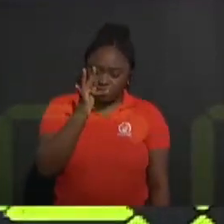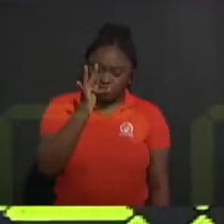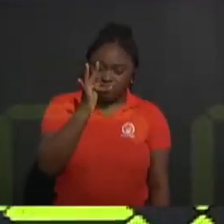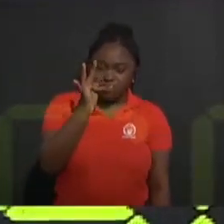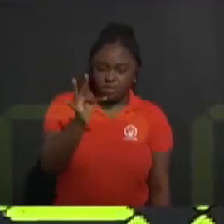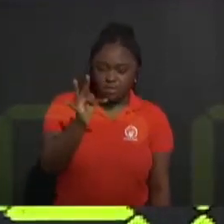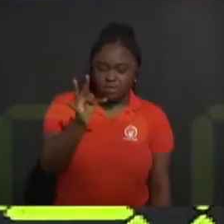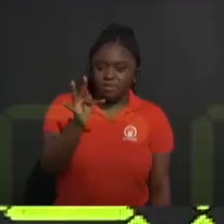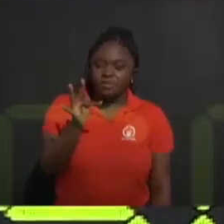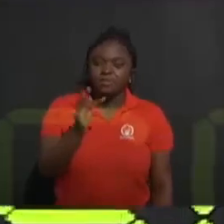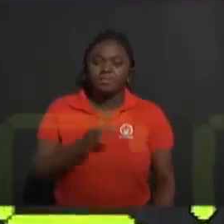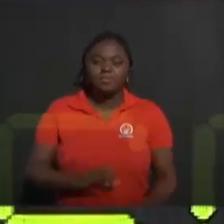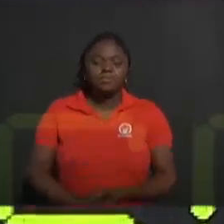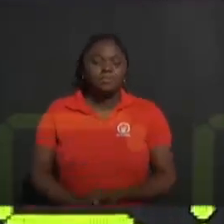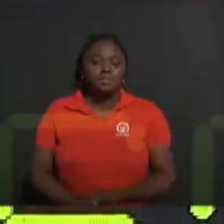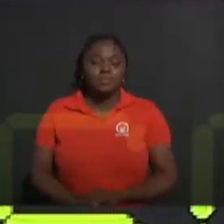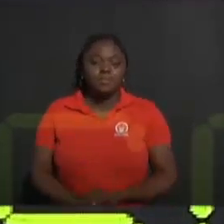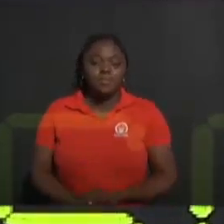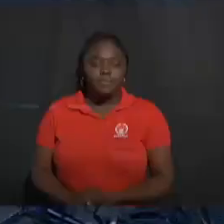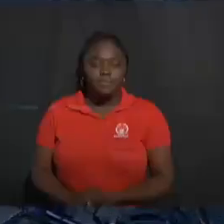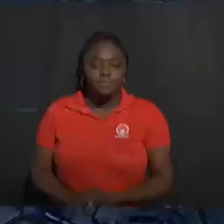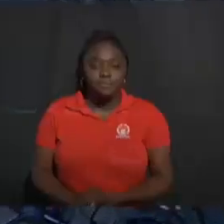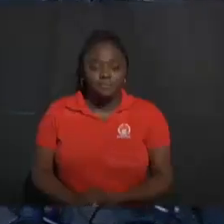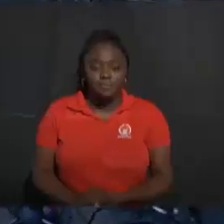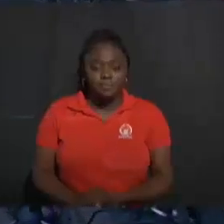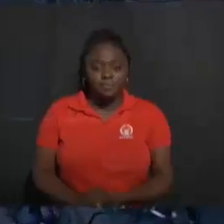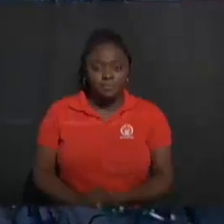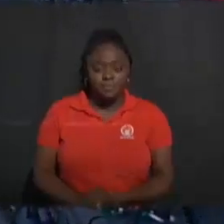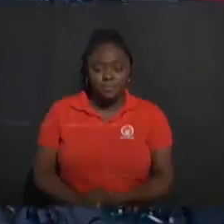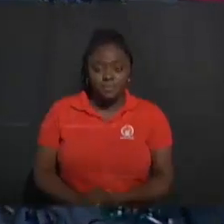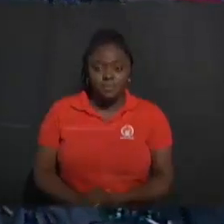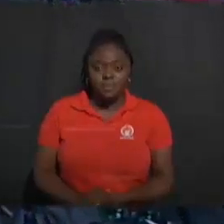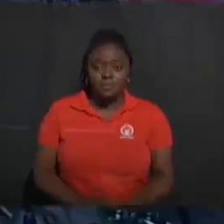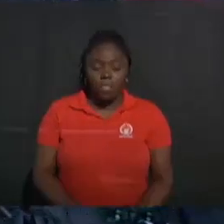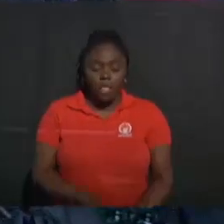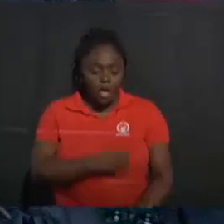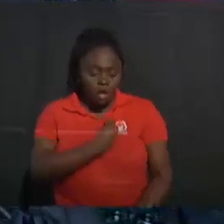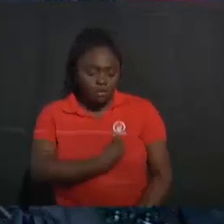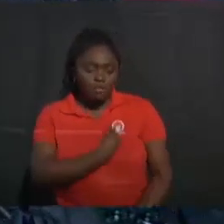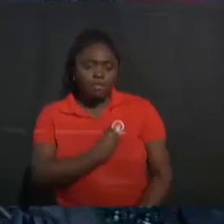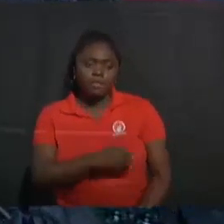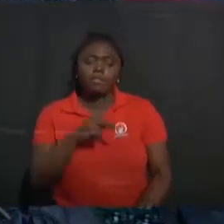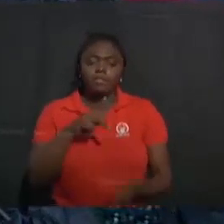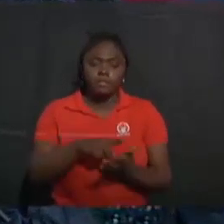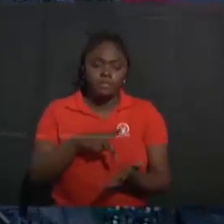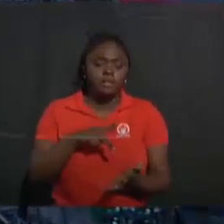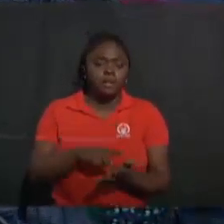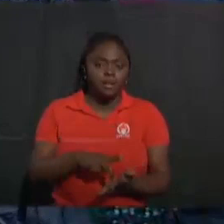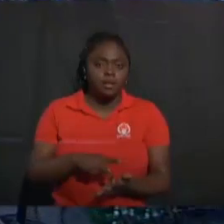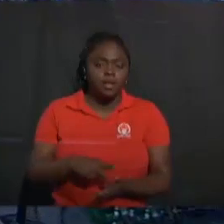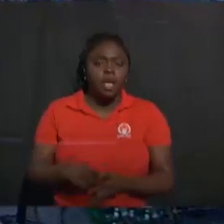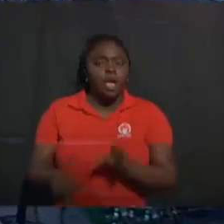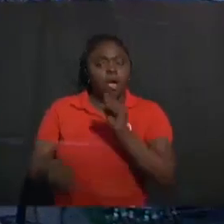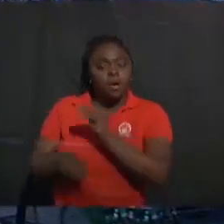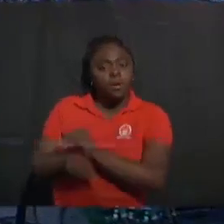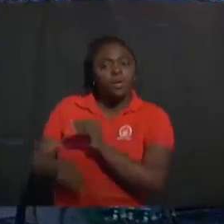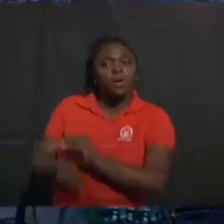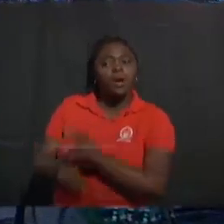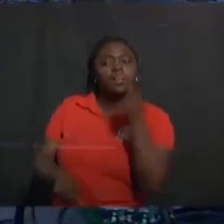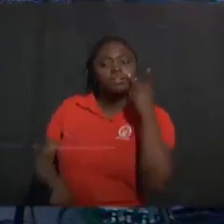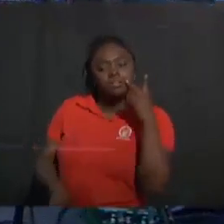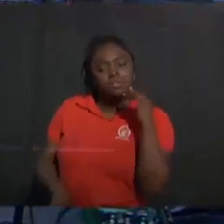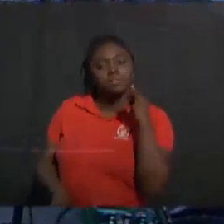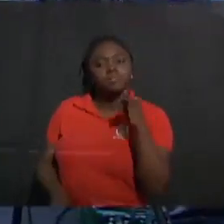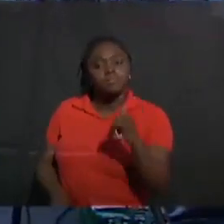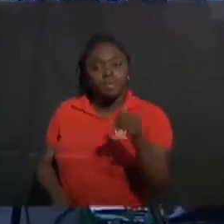vem? Ele vem em breve. Viva a luz dessa realidade. Trate seus pais à luz dessa